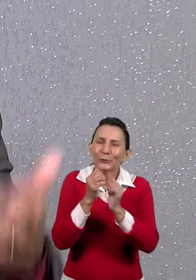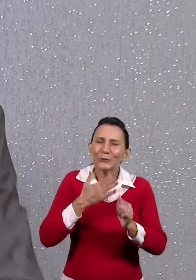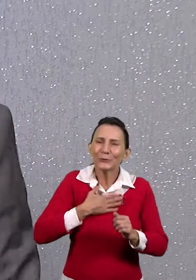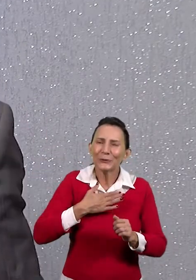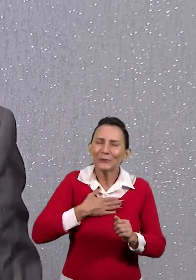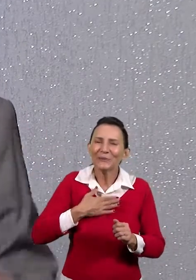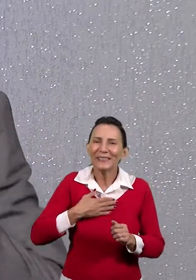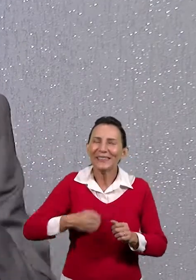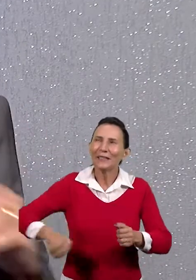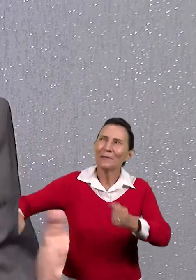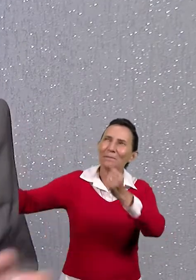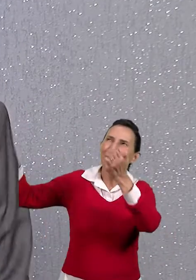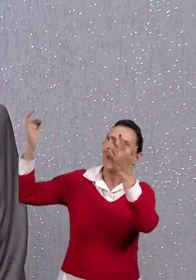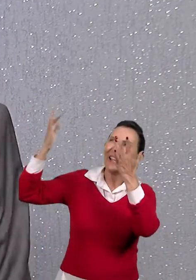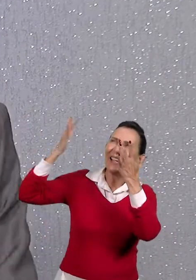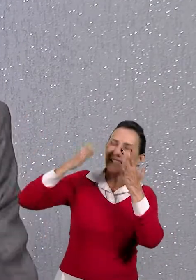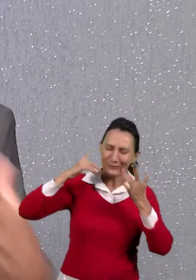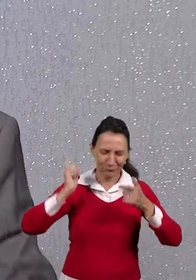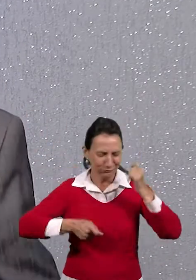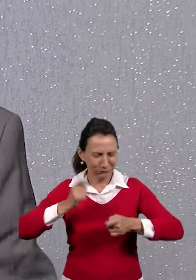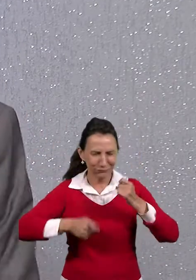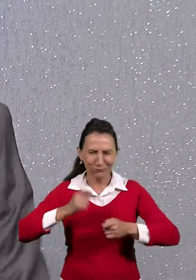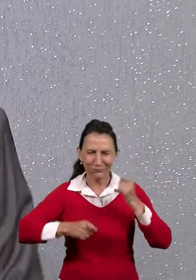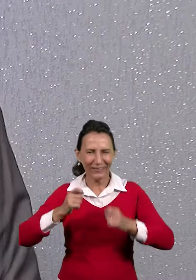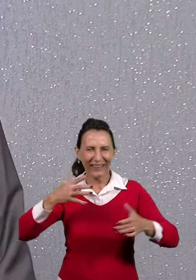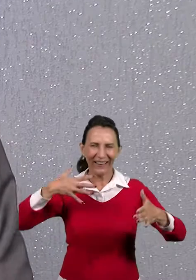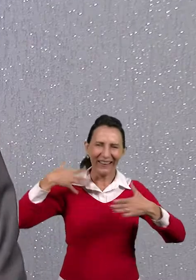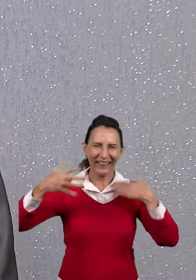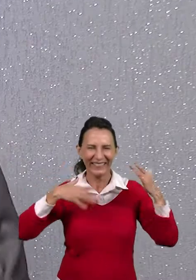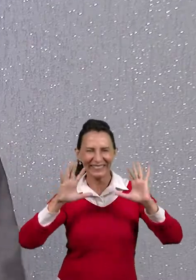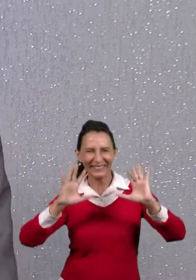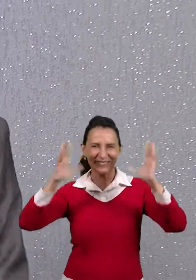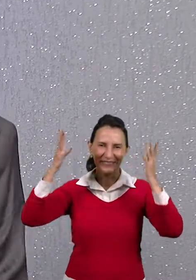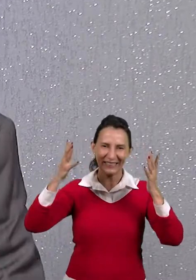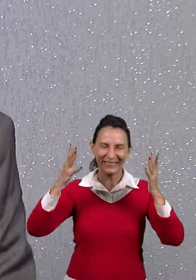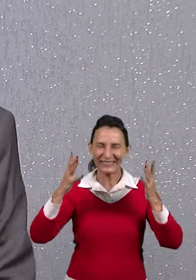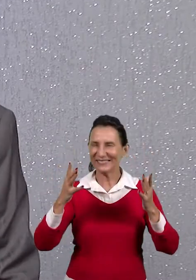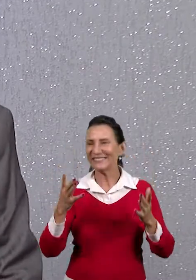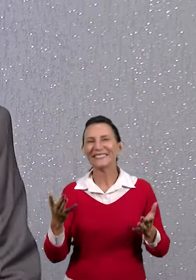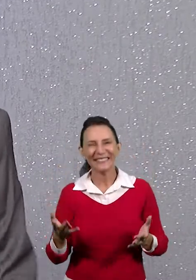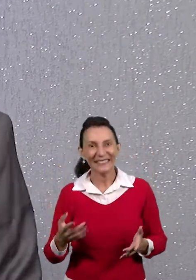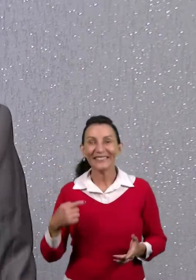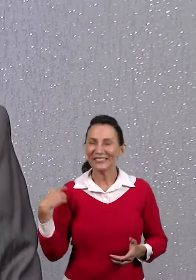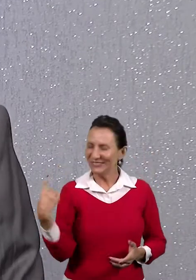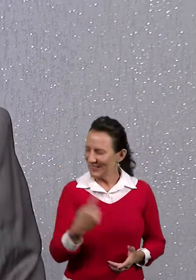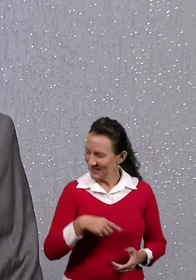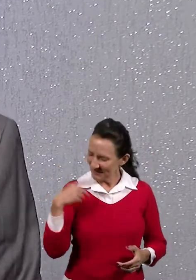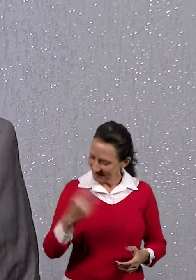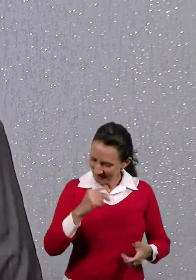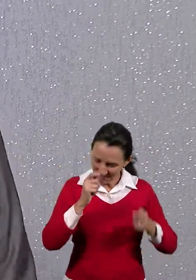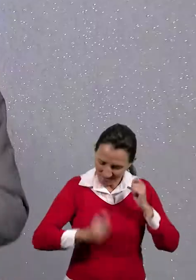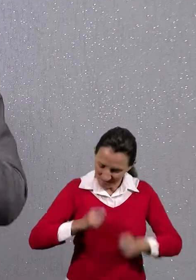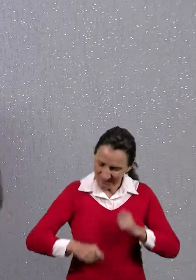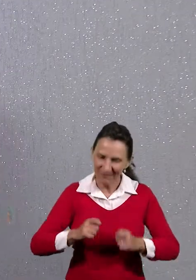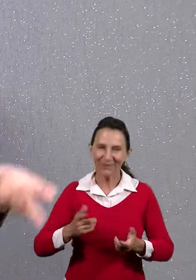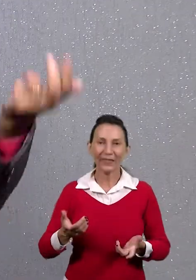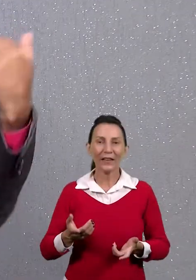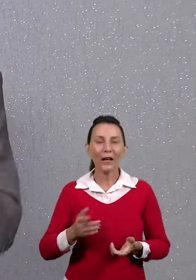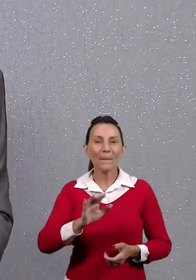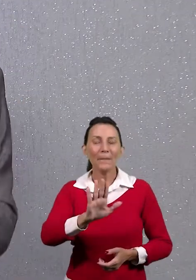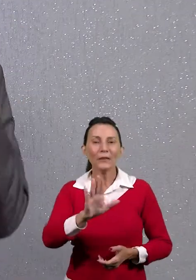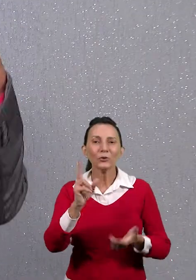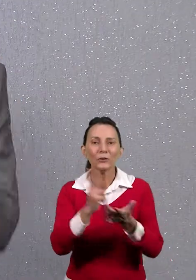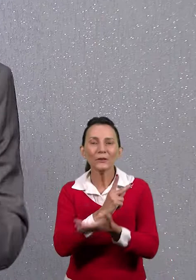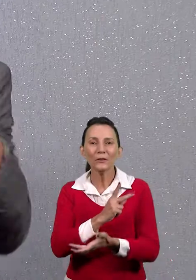rios de água viva. E era top demais, eu me alegrava, era festa o tempo todo. Nossa, tava o bambu na bateria. Ei, glória a Deus. Só que eu